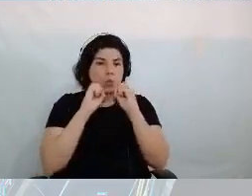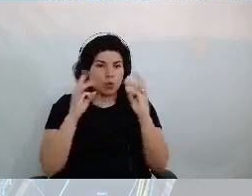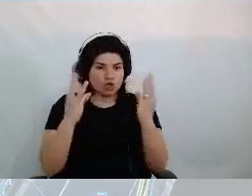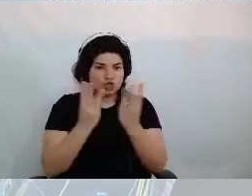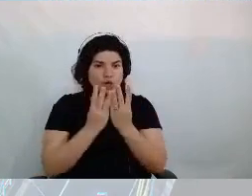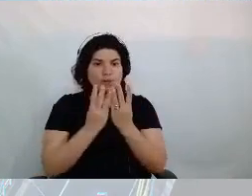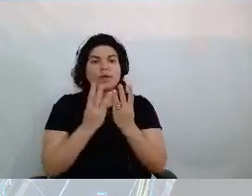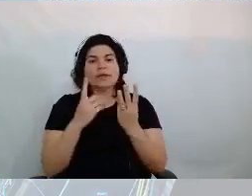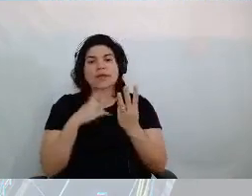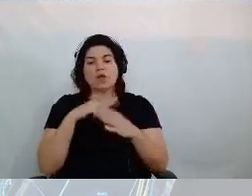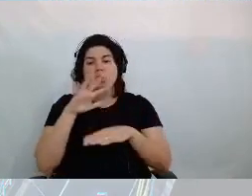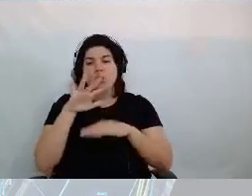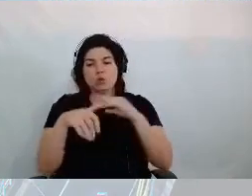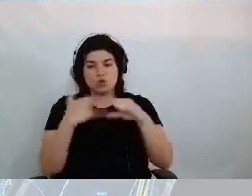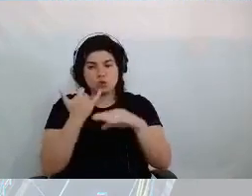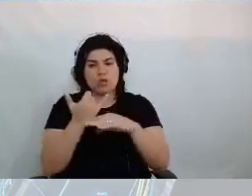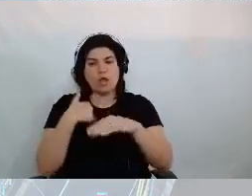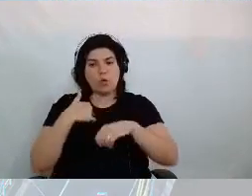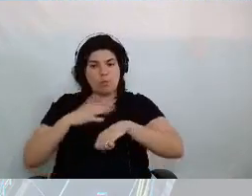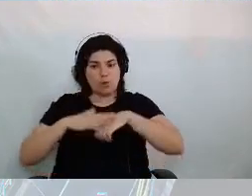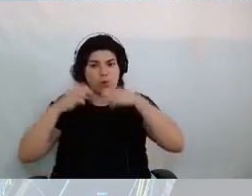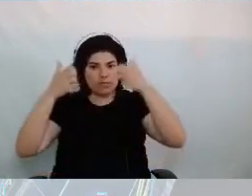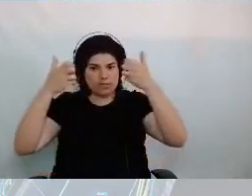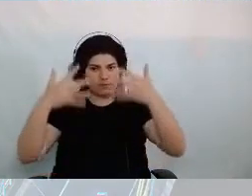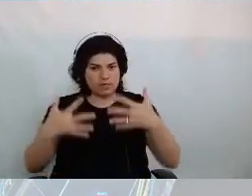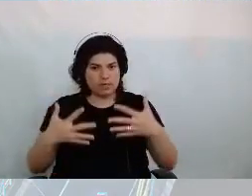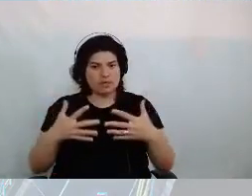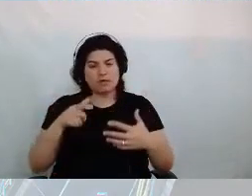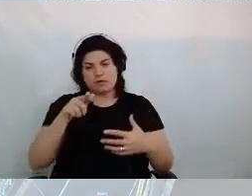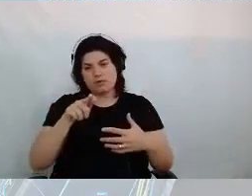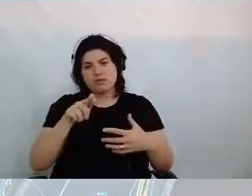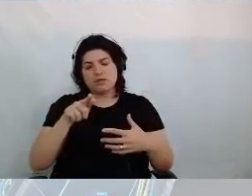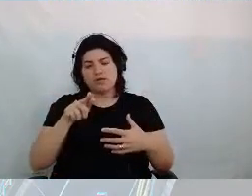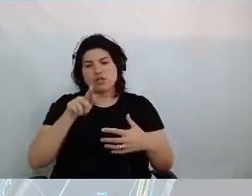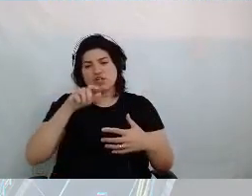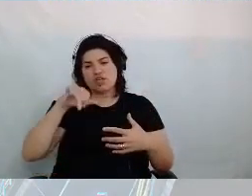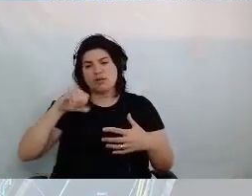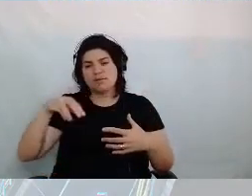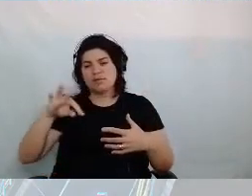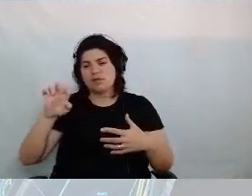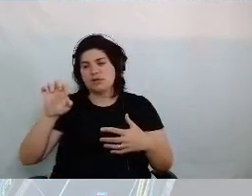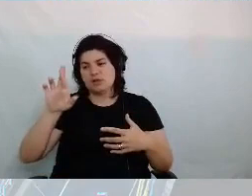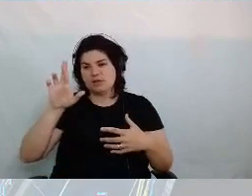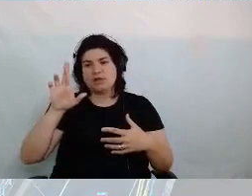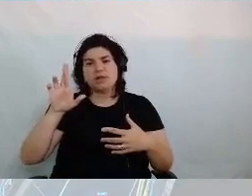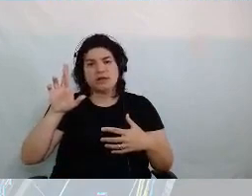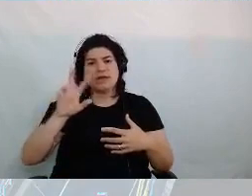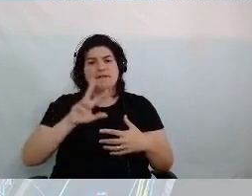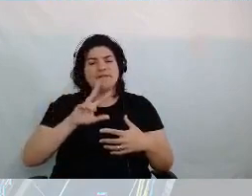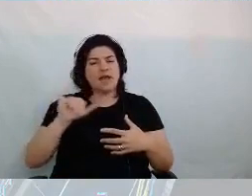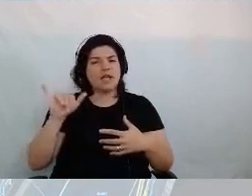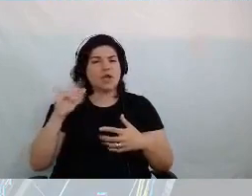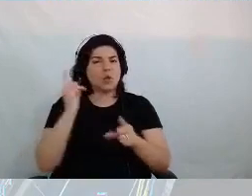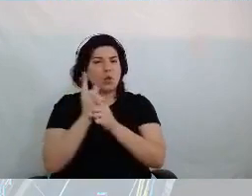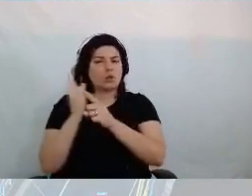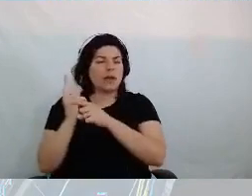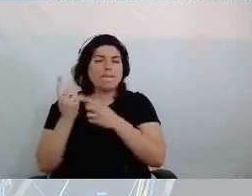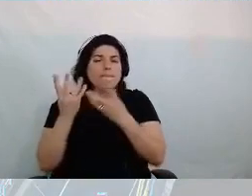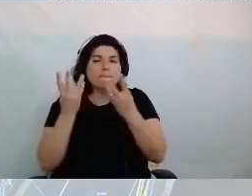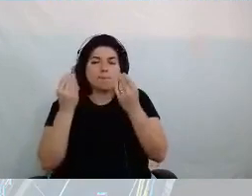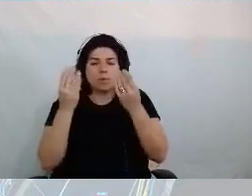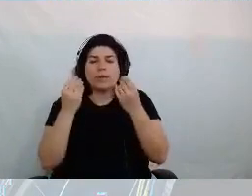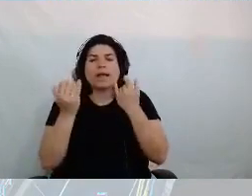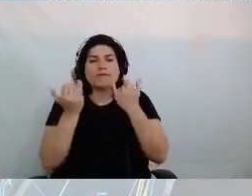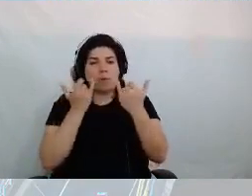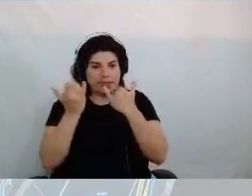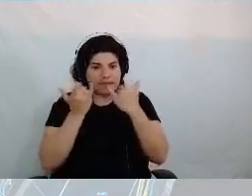no YouTube, onde eu explico essa parte do JMeter. Vocês vão achar muita documentação também. Mas eu gosto